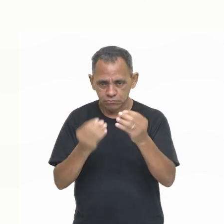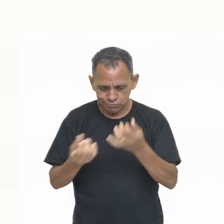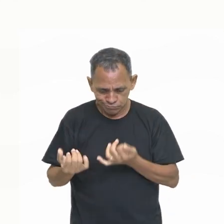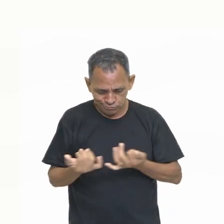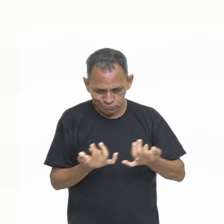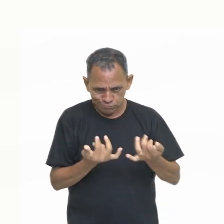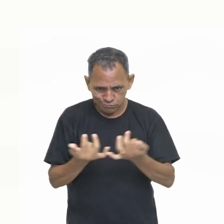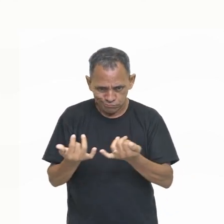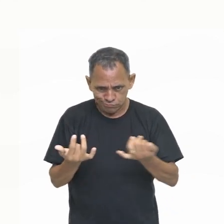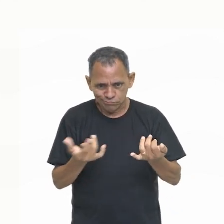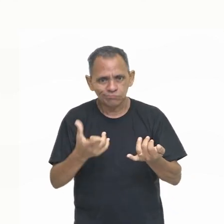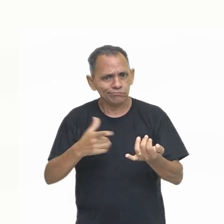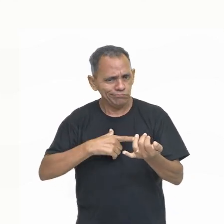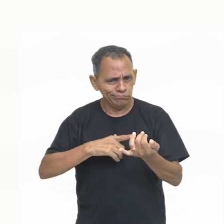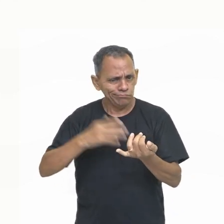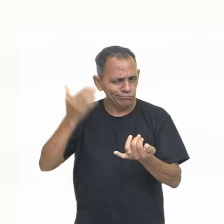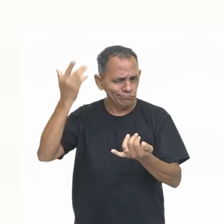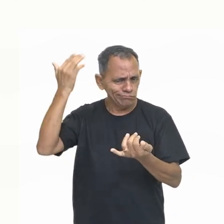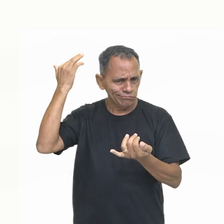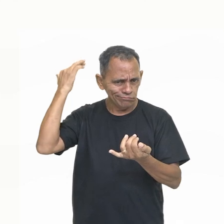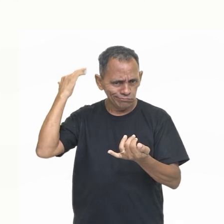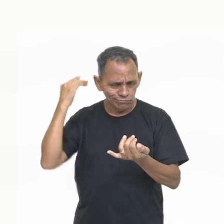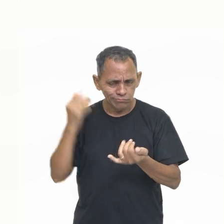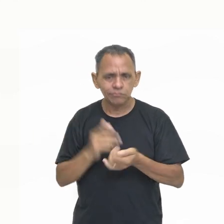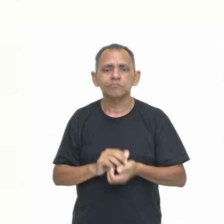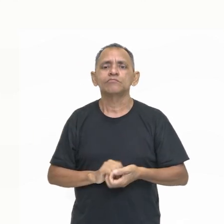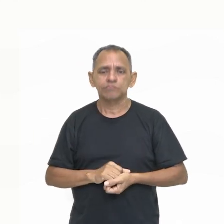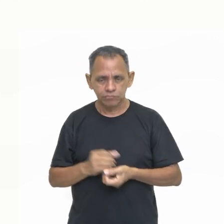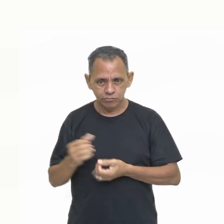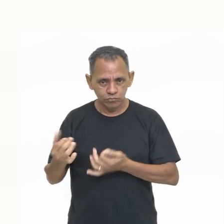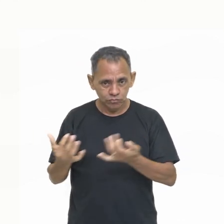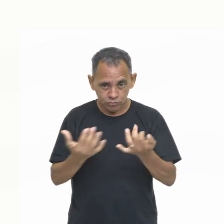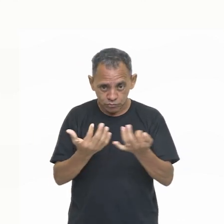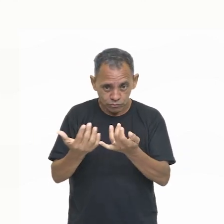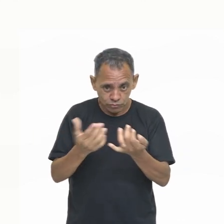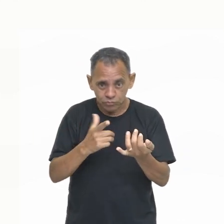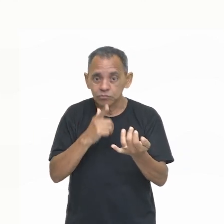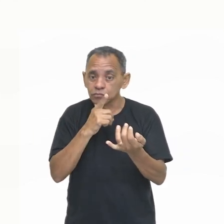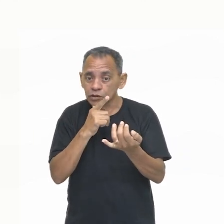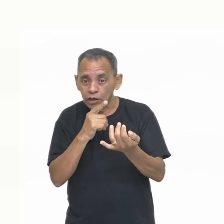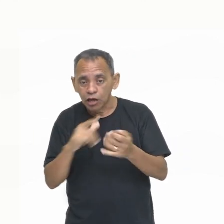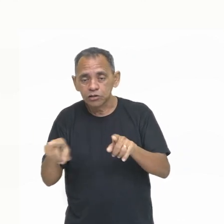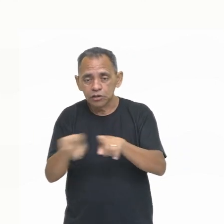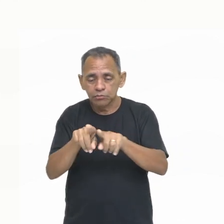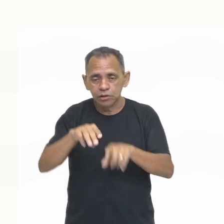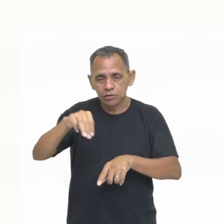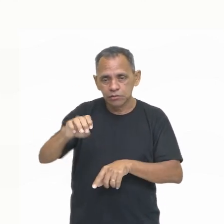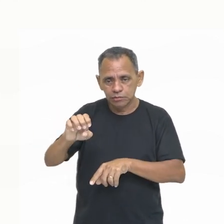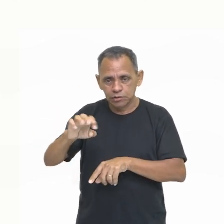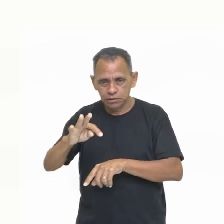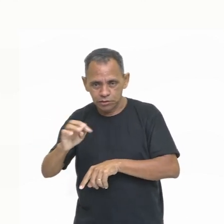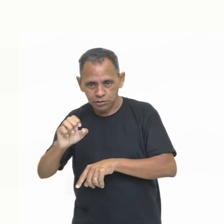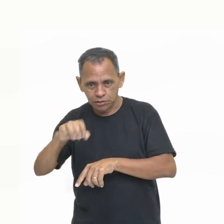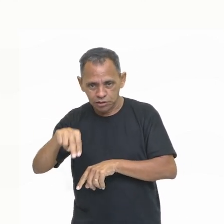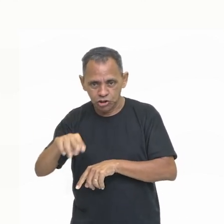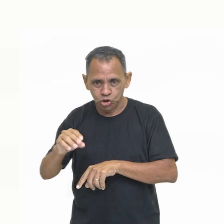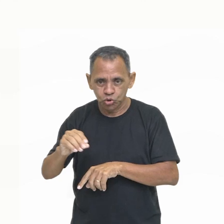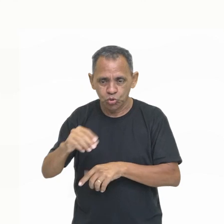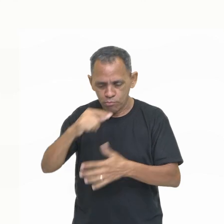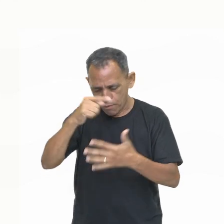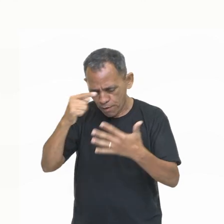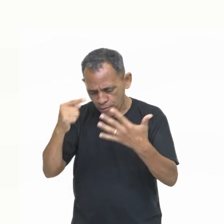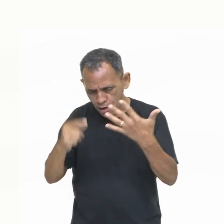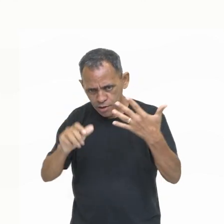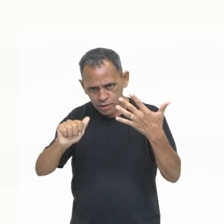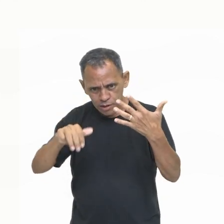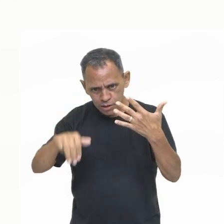primitiva, né? Nós temos aí vapor de água, nós temos metano, nós temos hidrogênio, nós temos amônia, né? Os principais,